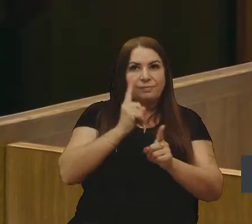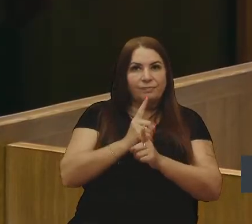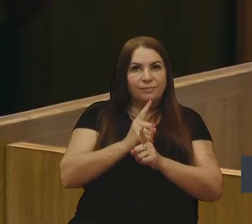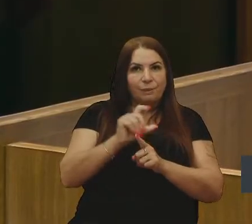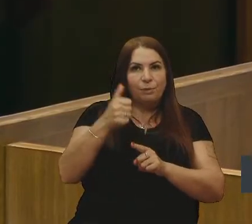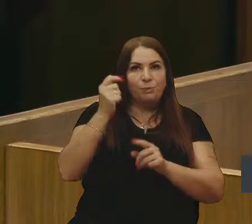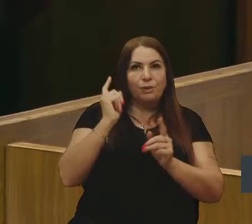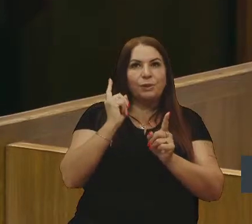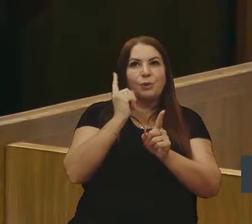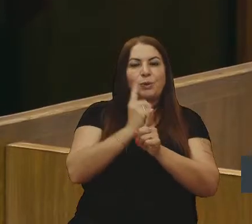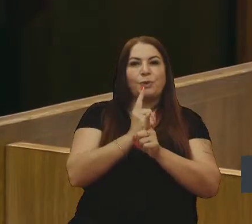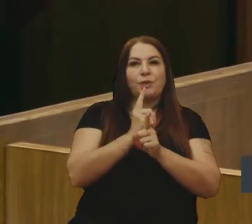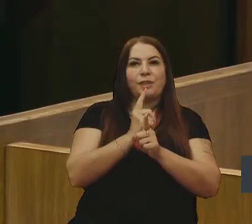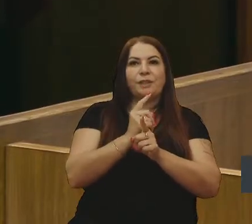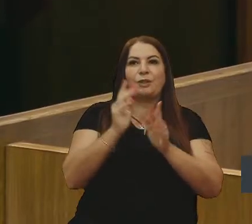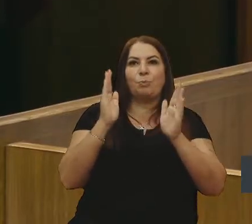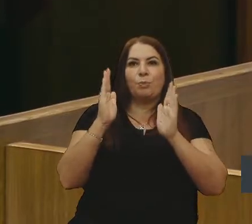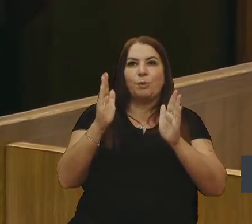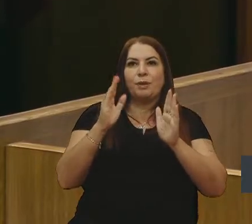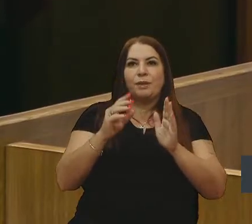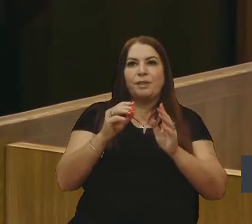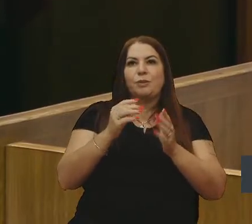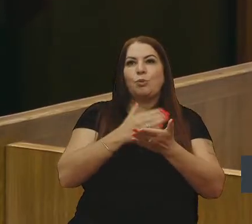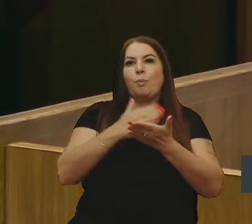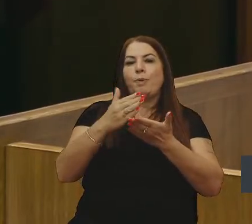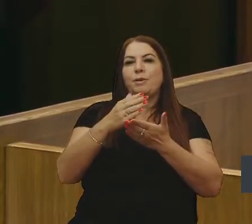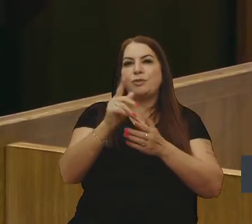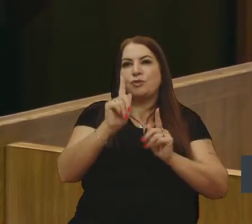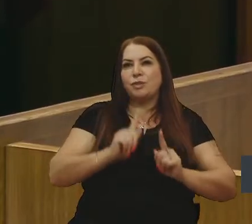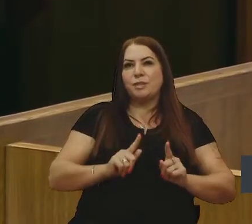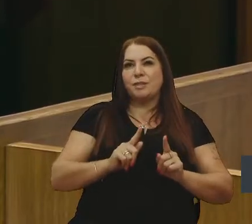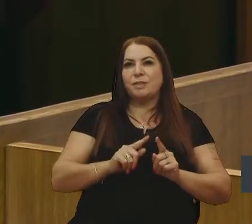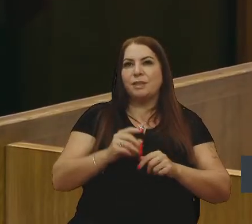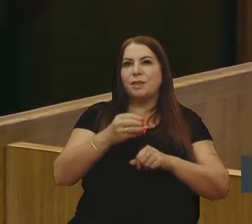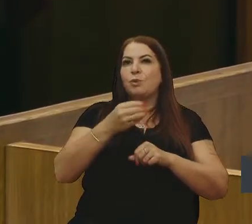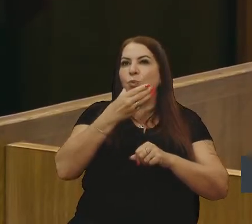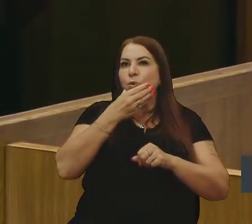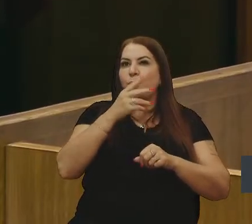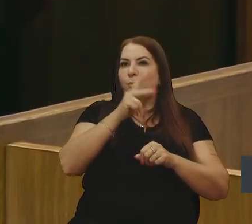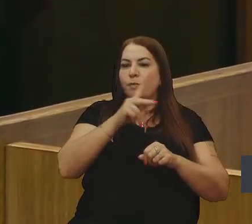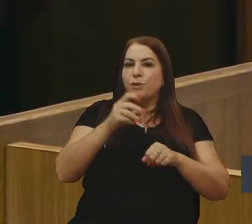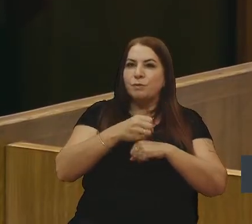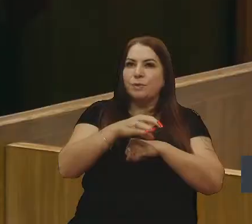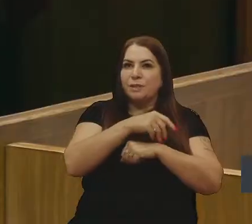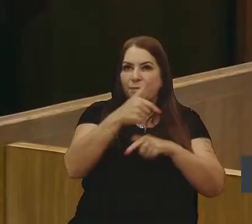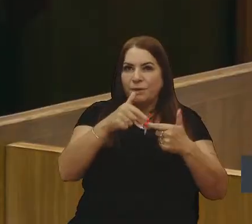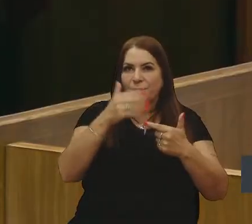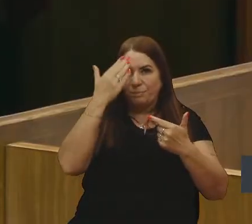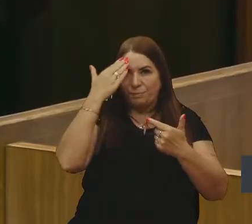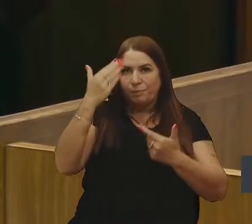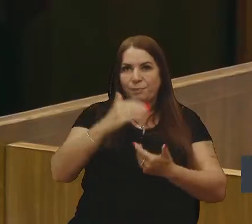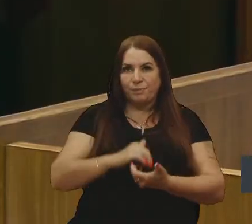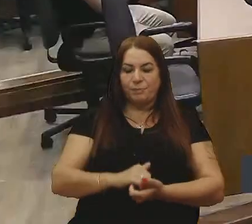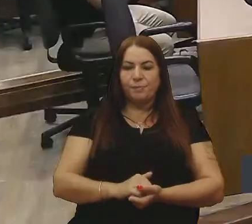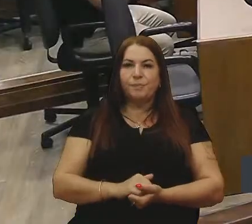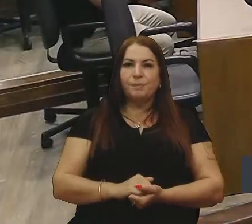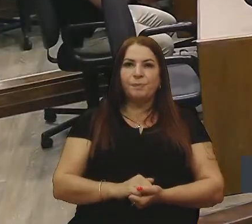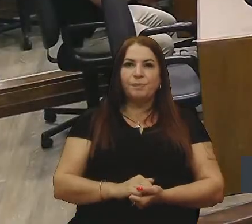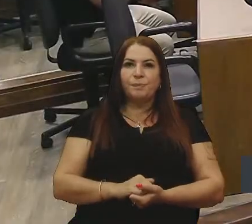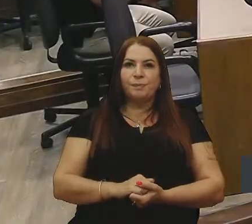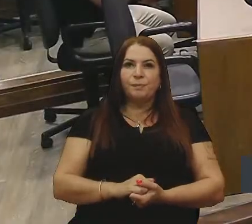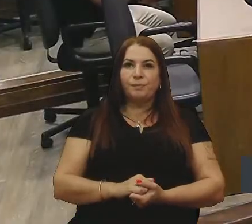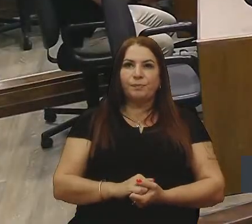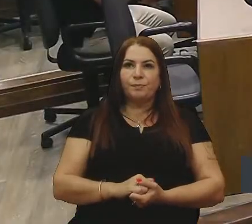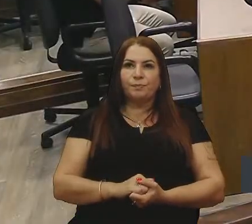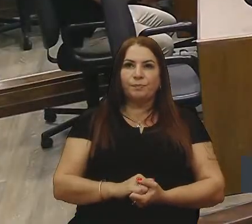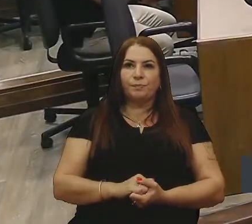primeiro encontro com o módulo Fundamentos de Gestão. É um consultor que vai estar trabalhando com vocês. Obrigada.